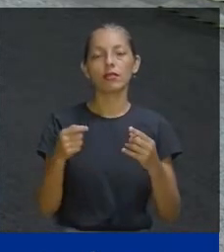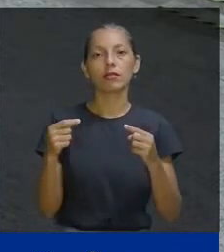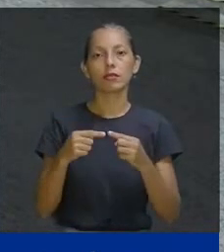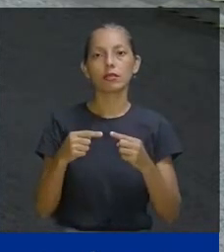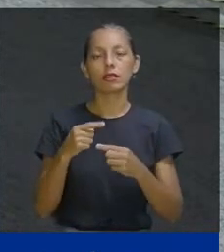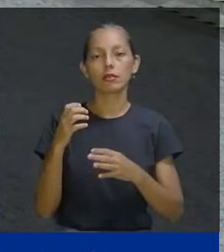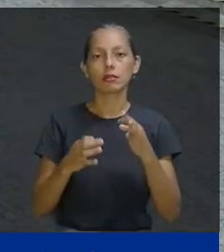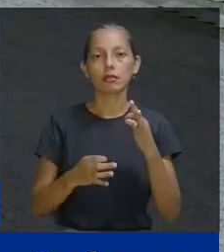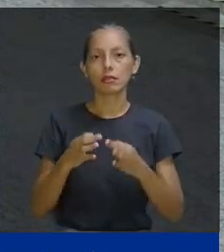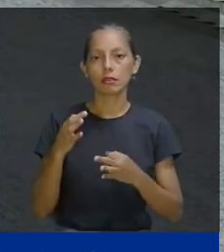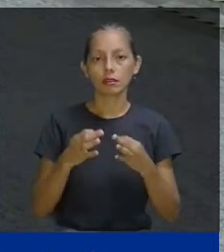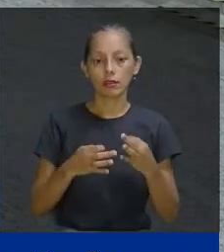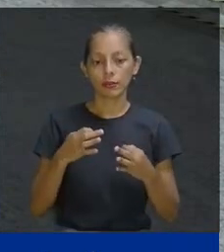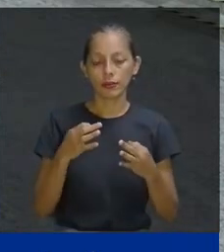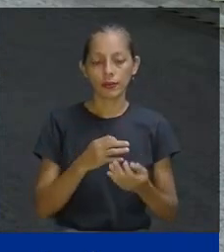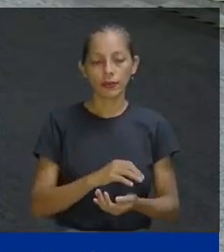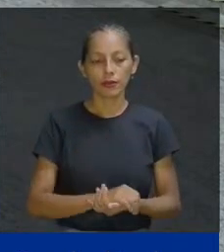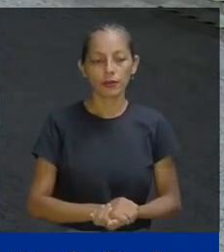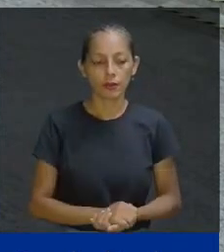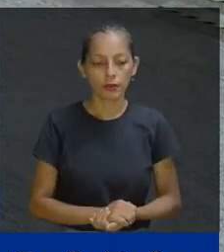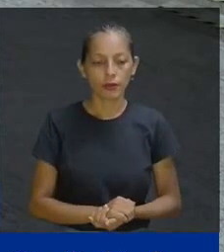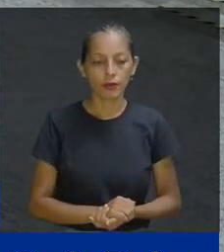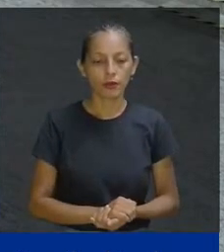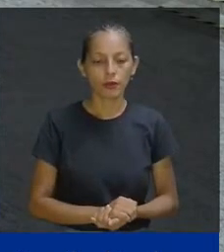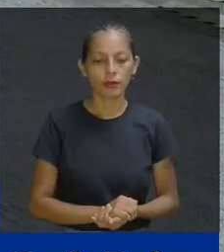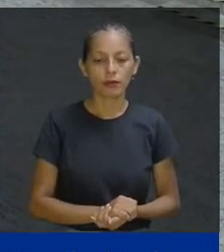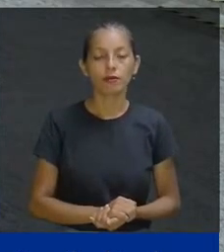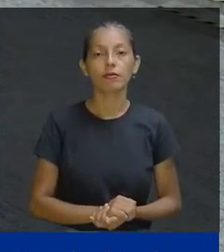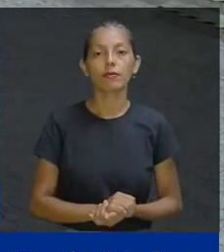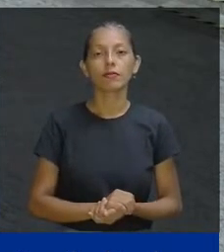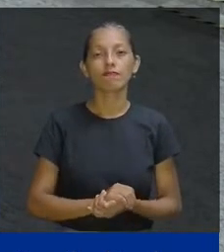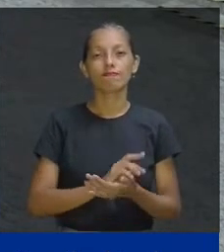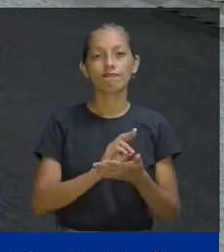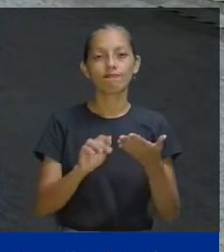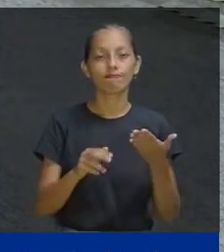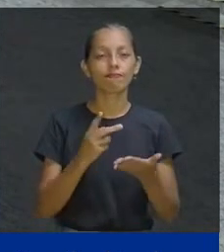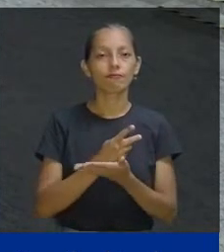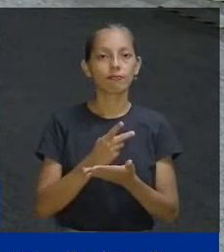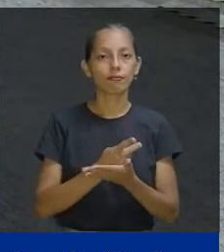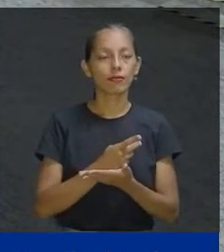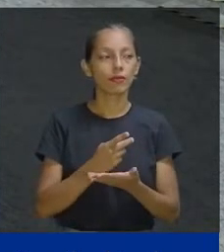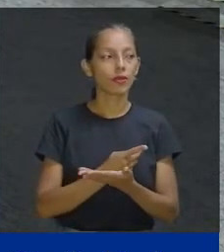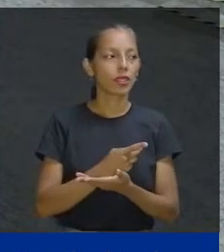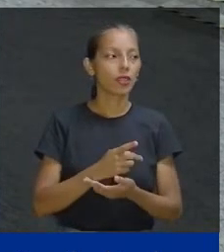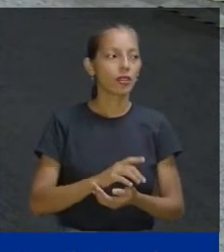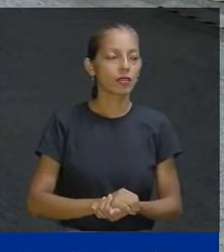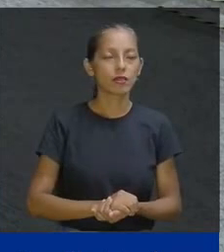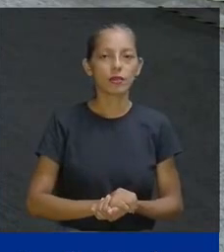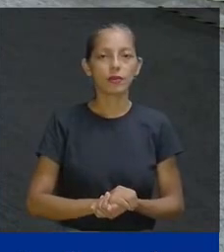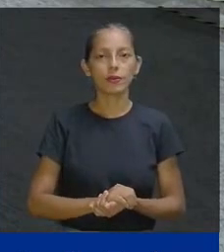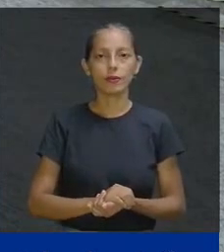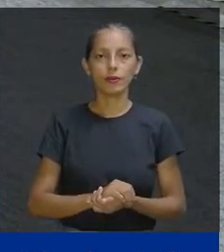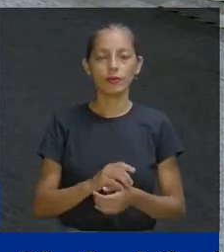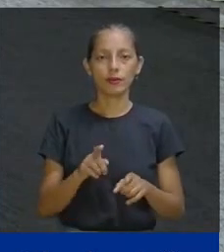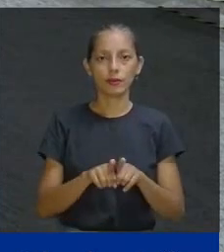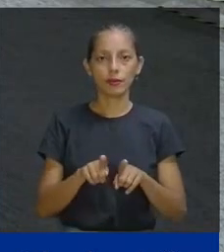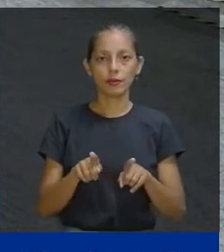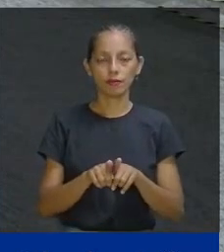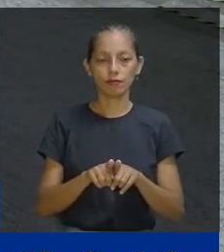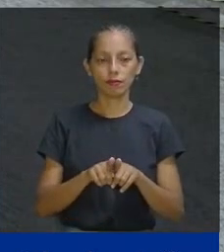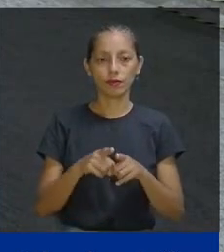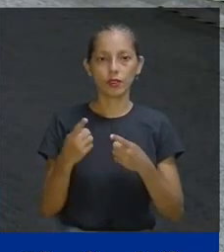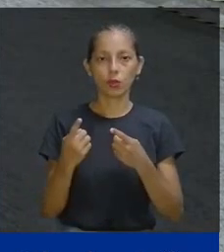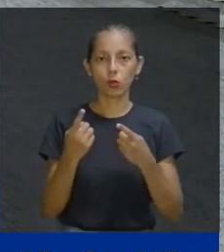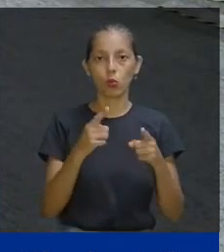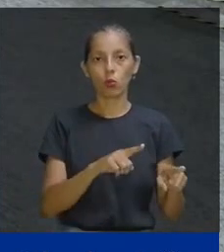políticas, principalmente o deferimento de uma medida cautelar de busca e apreensão em desfavor de João Paulo Furlan e